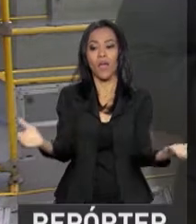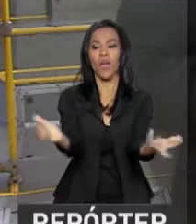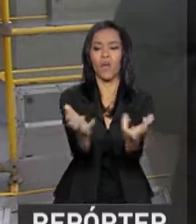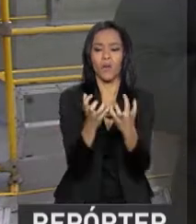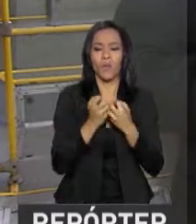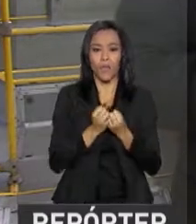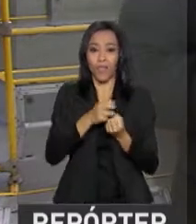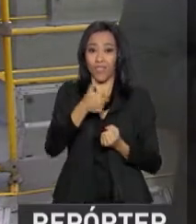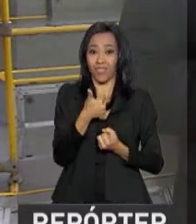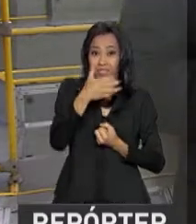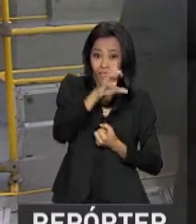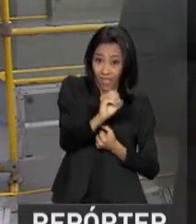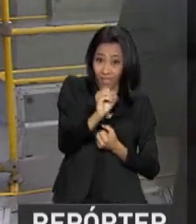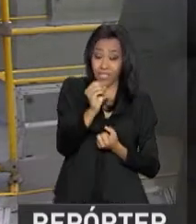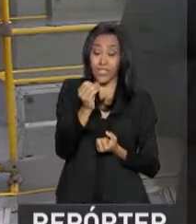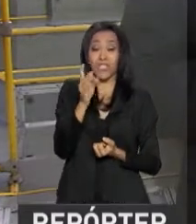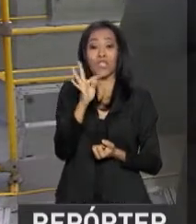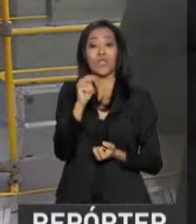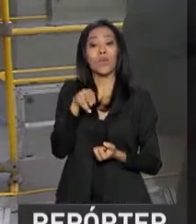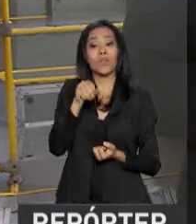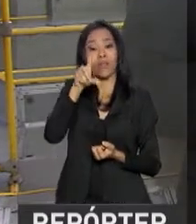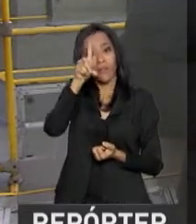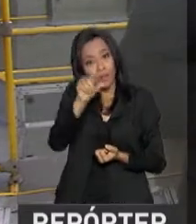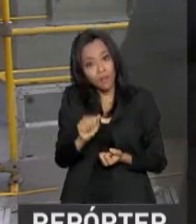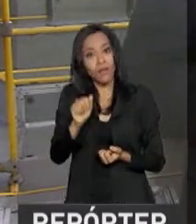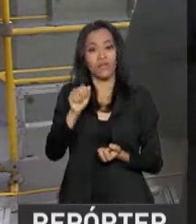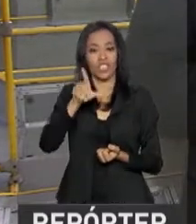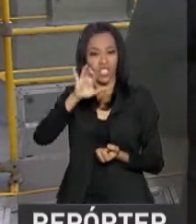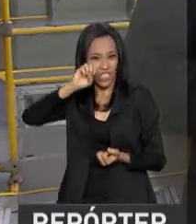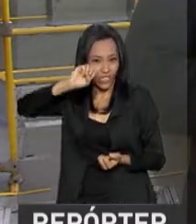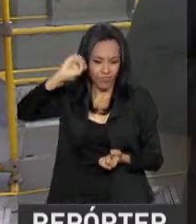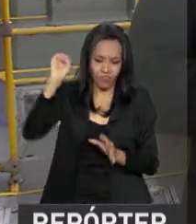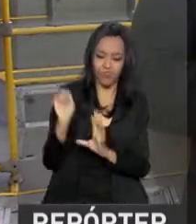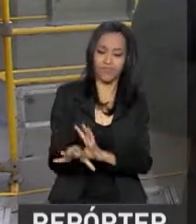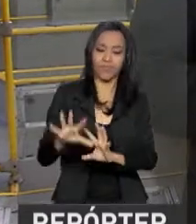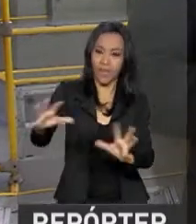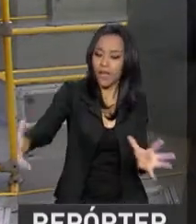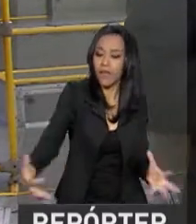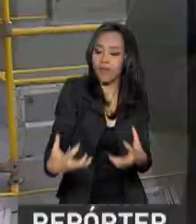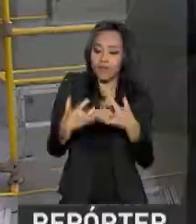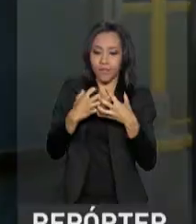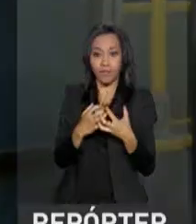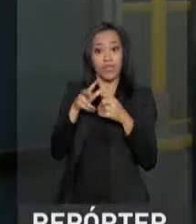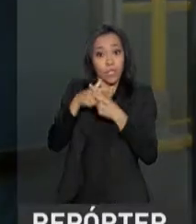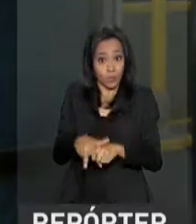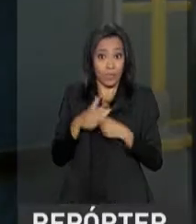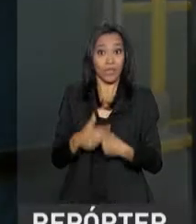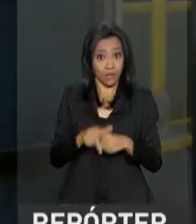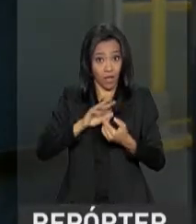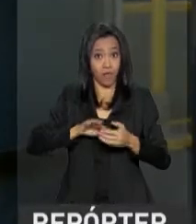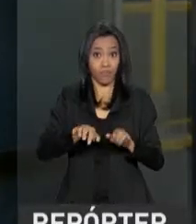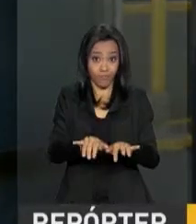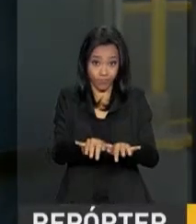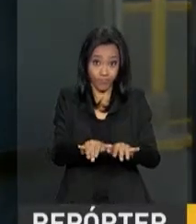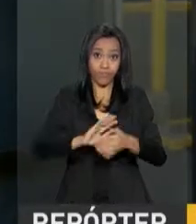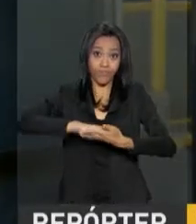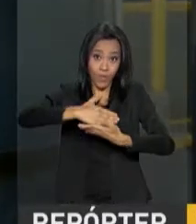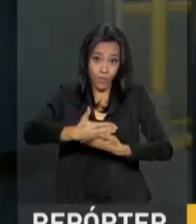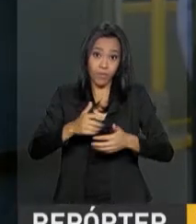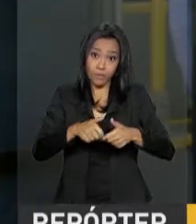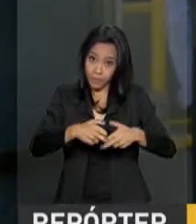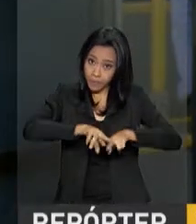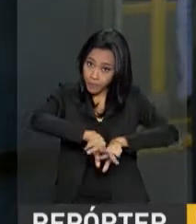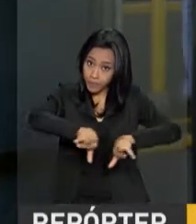toneladas de lixo eletrônico e até 100 computadores para serem recuperados essa coleta até o caráter pedagógico